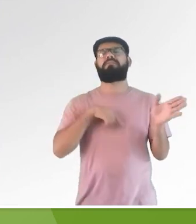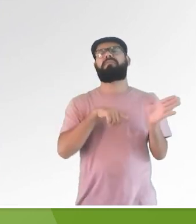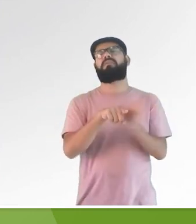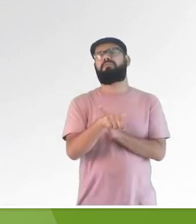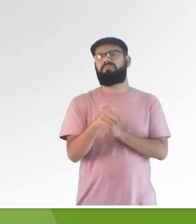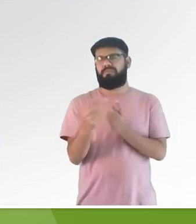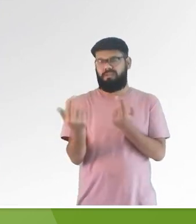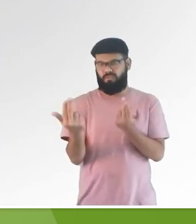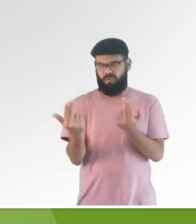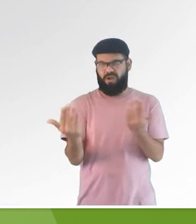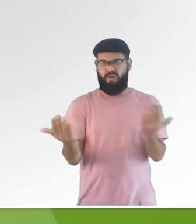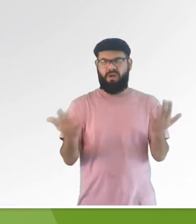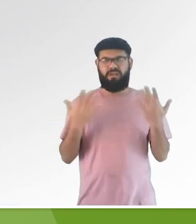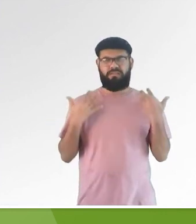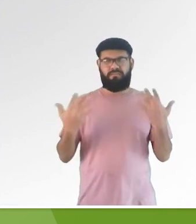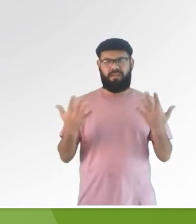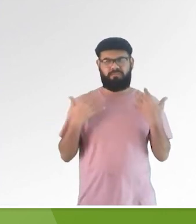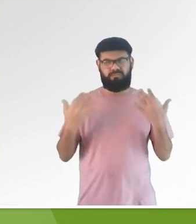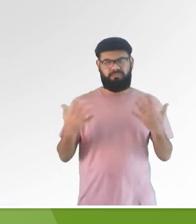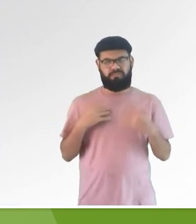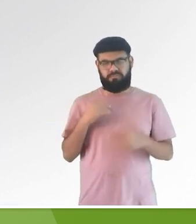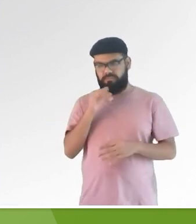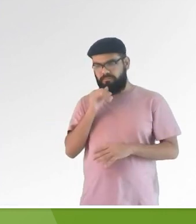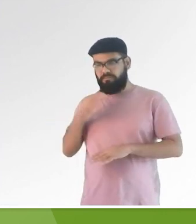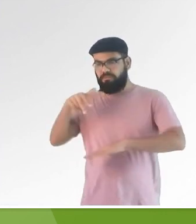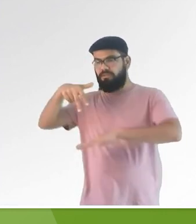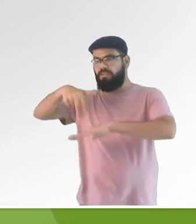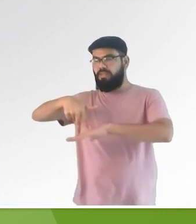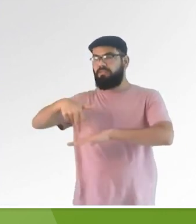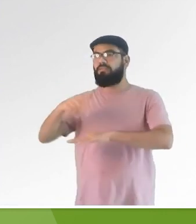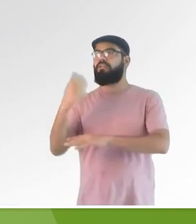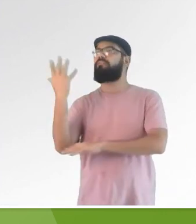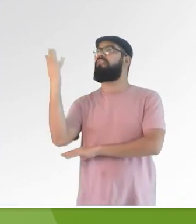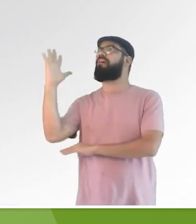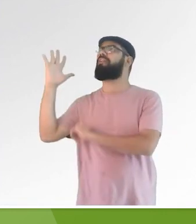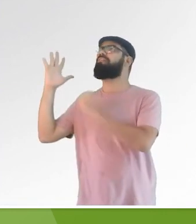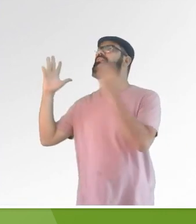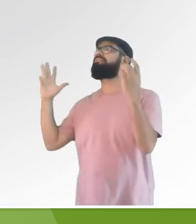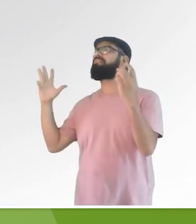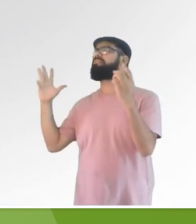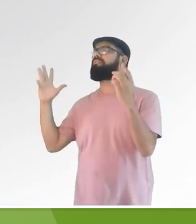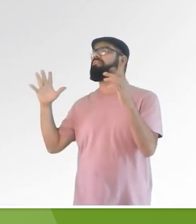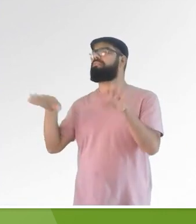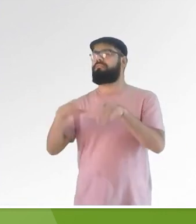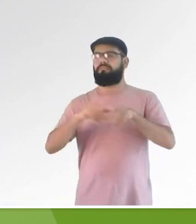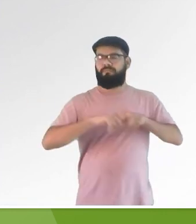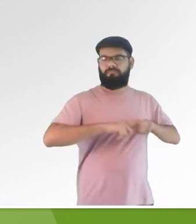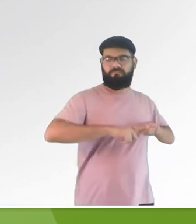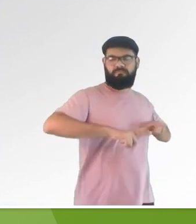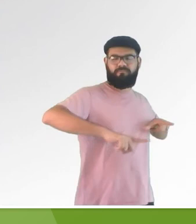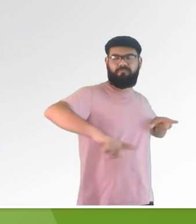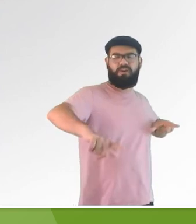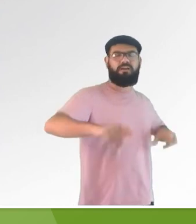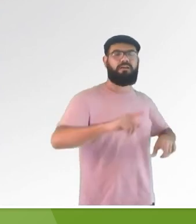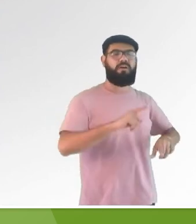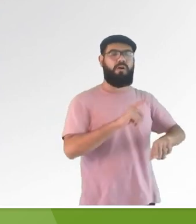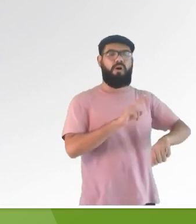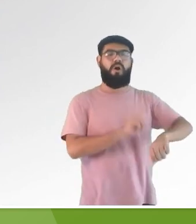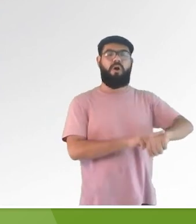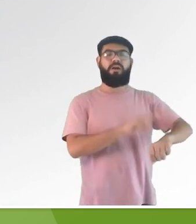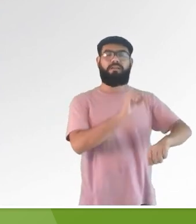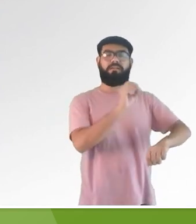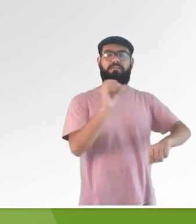mesma? Imagine você dentro ali daquela floresta e você bem aí no meio do deserto, meio-dia. Os 2 ambientes